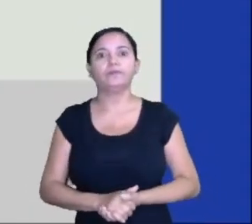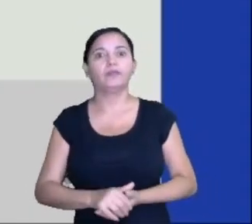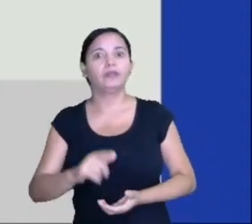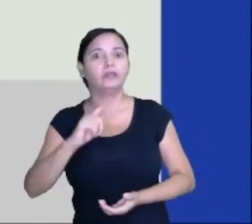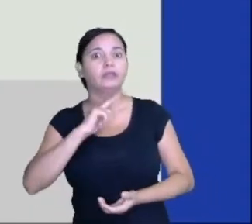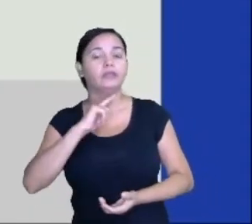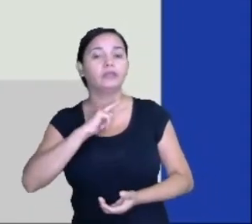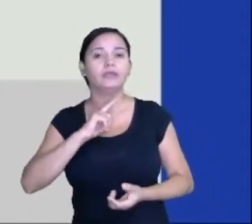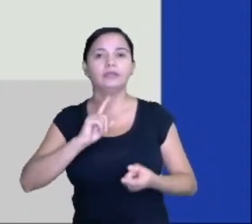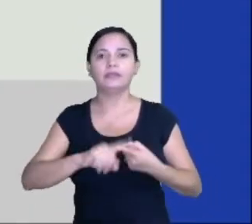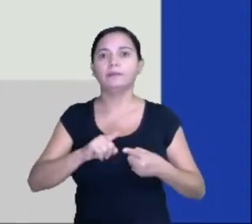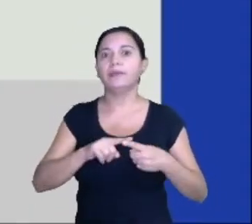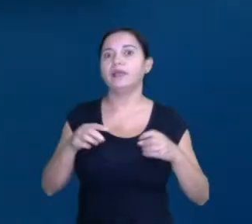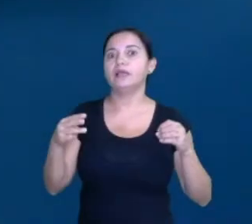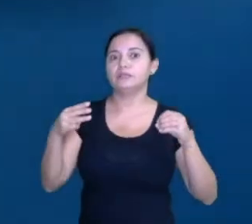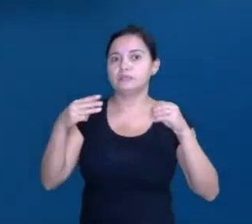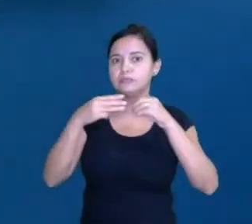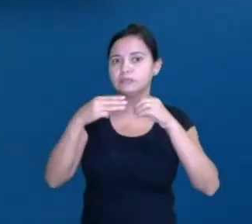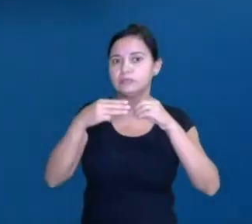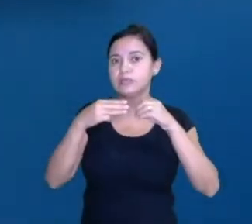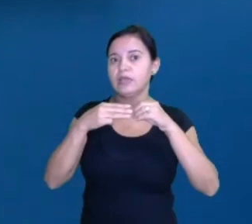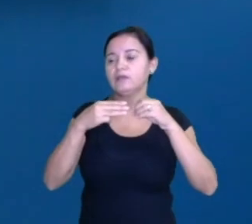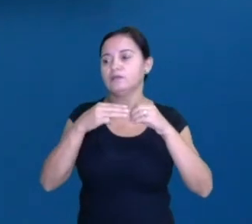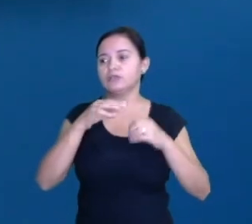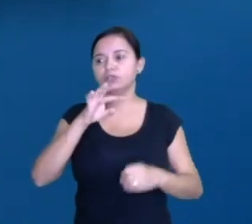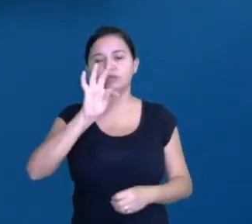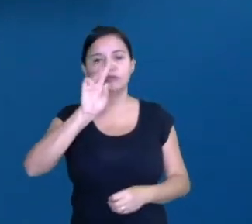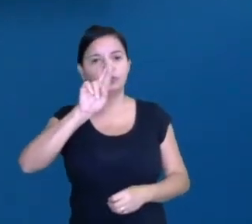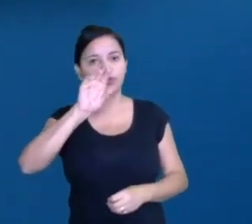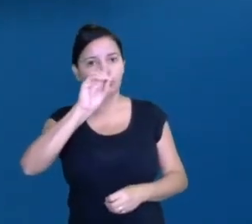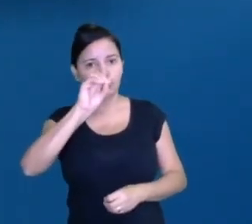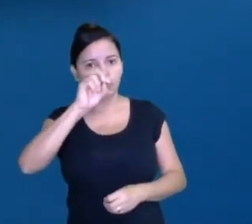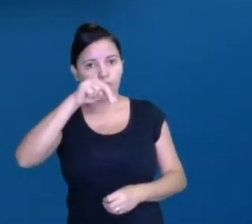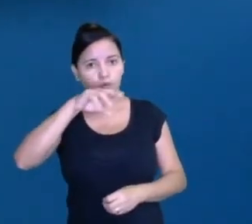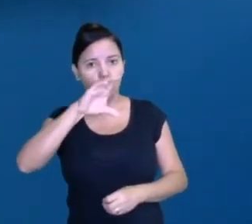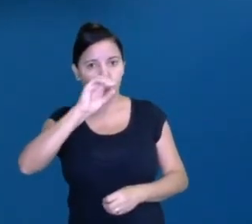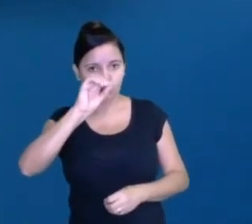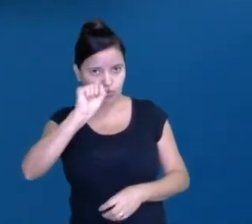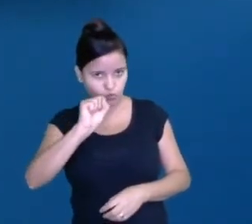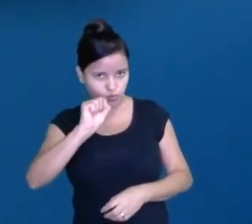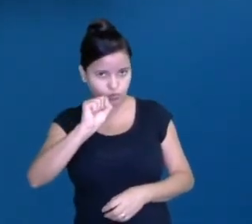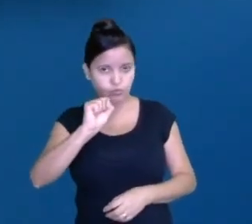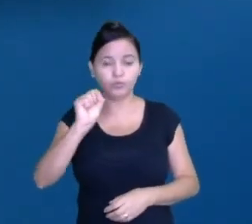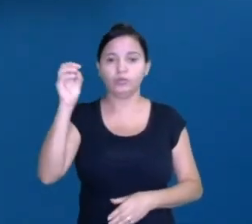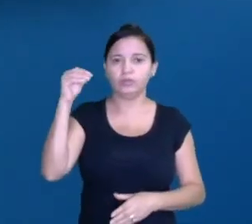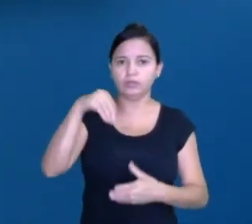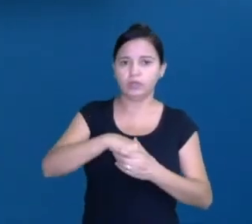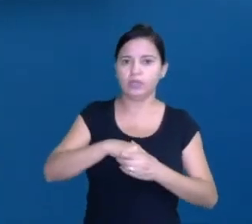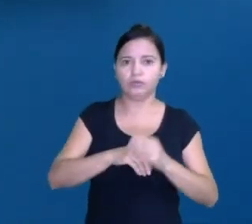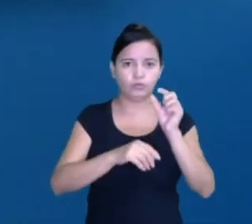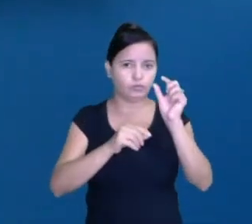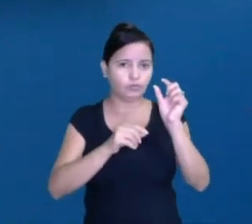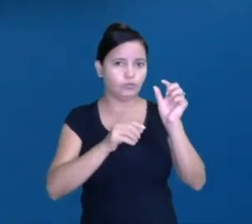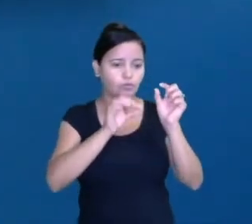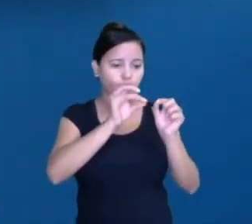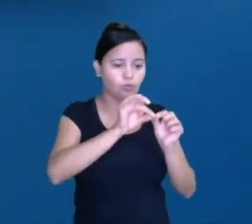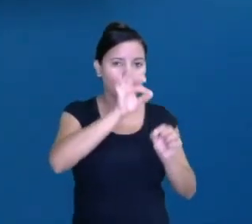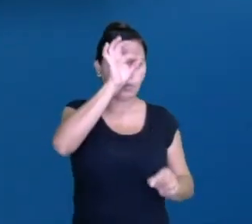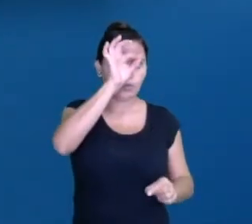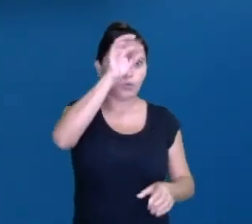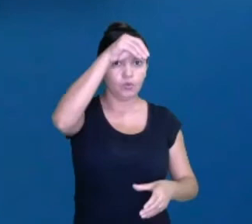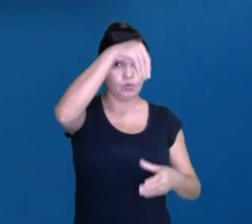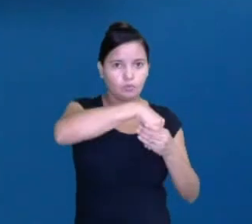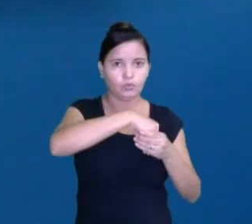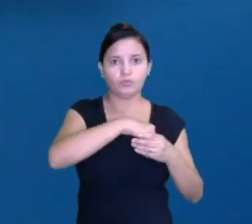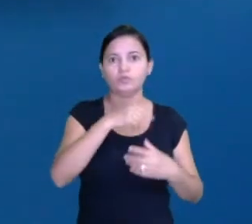as células tronco, tá? Células que são produzidas justamente na medula óssea vermelha, tá? Então, por